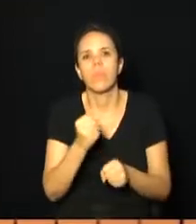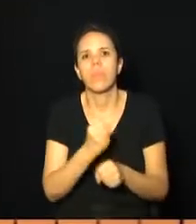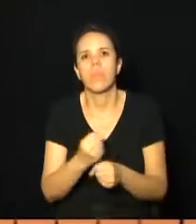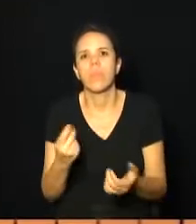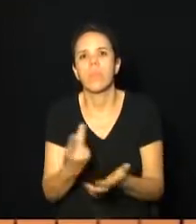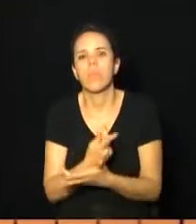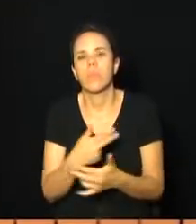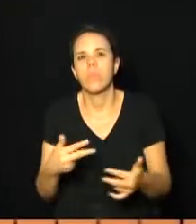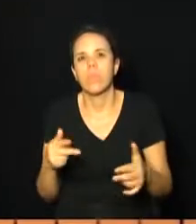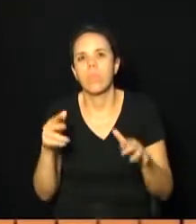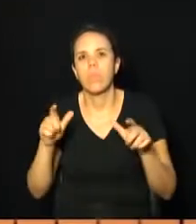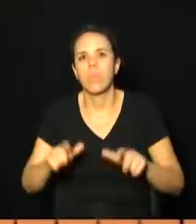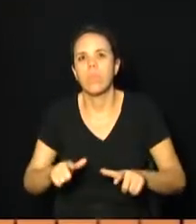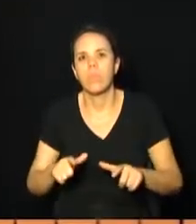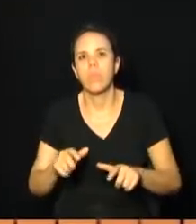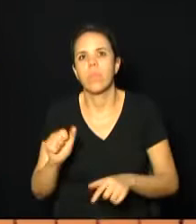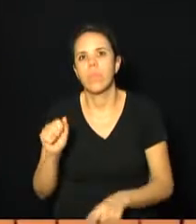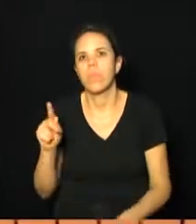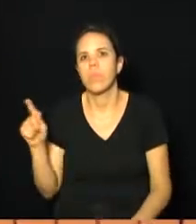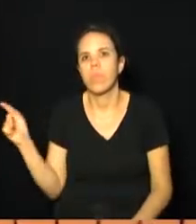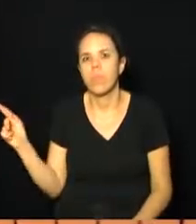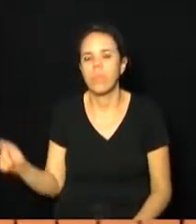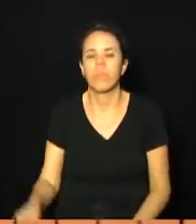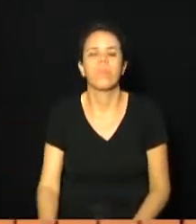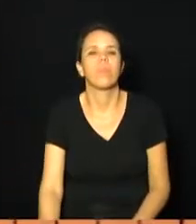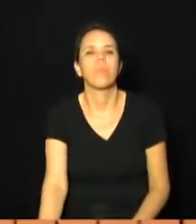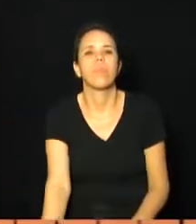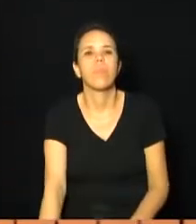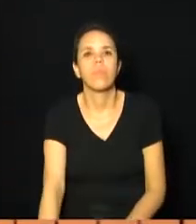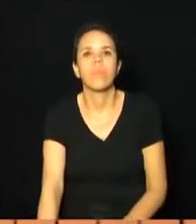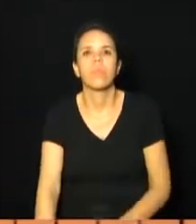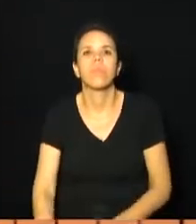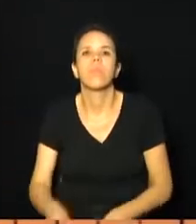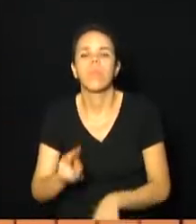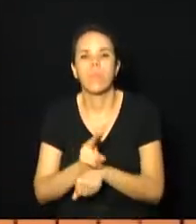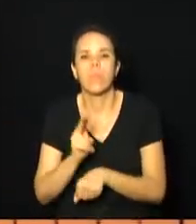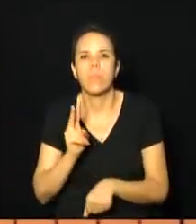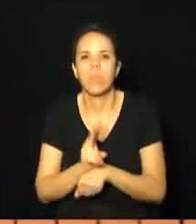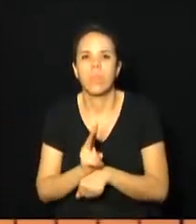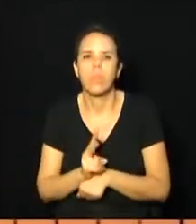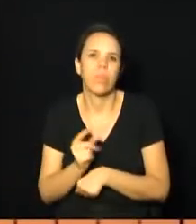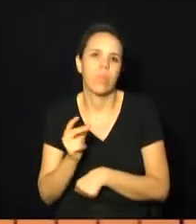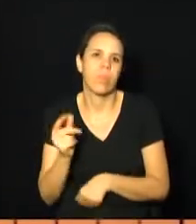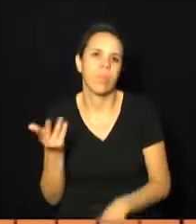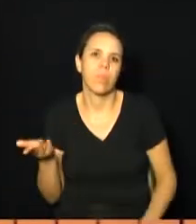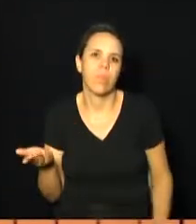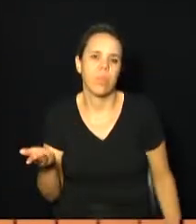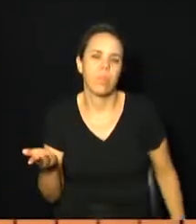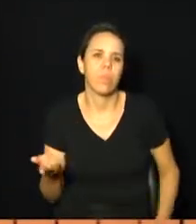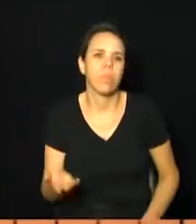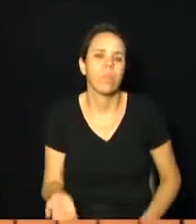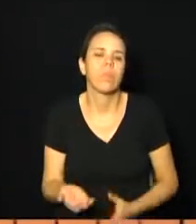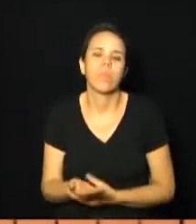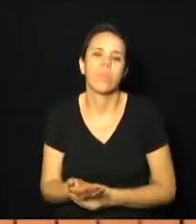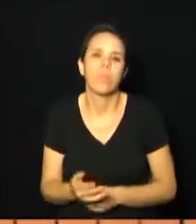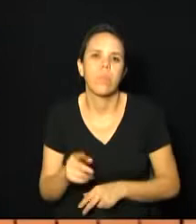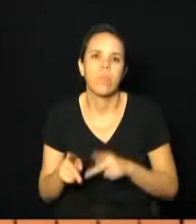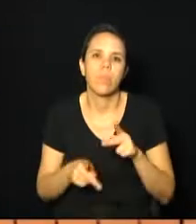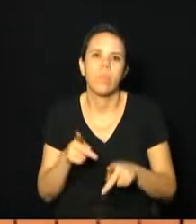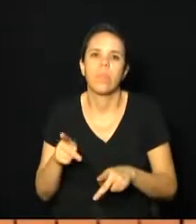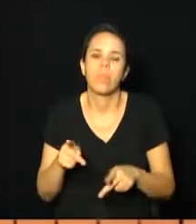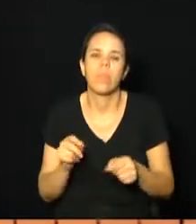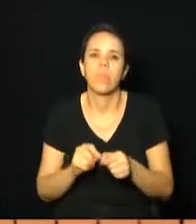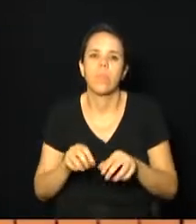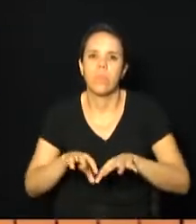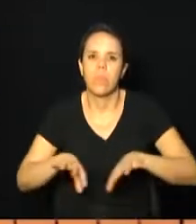ilegais na área de APPs, de proteção permanente, pessoal que